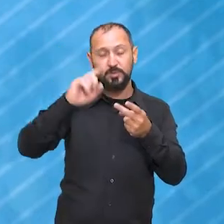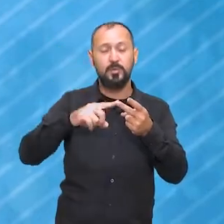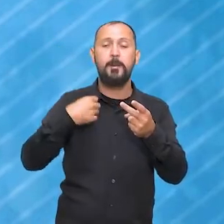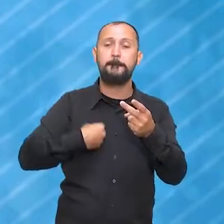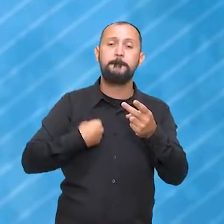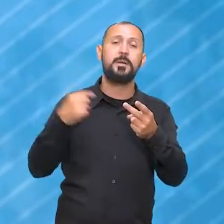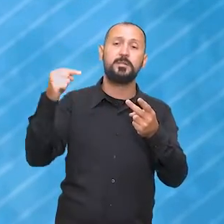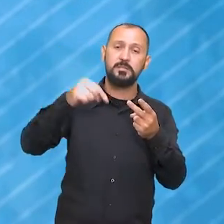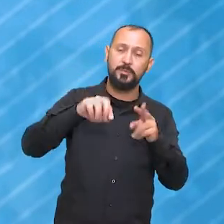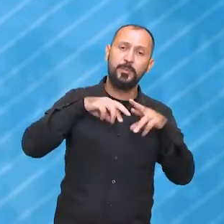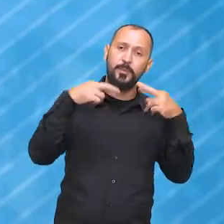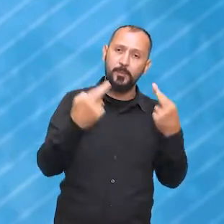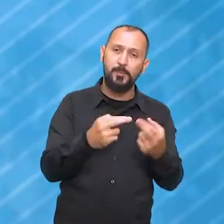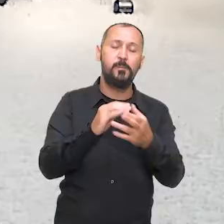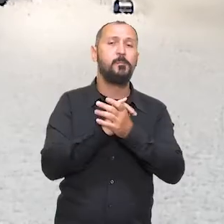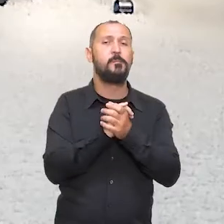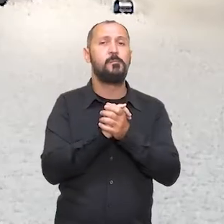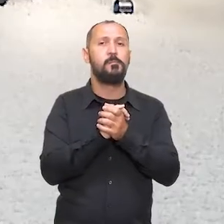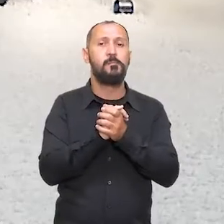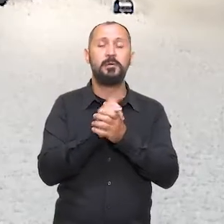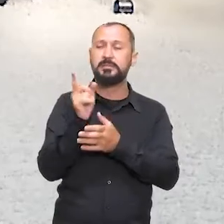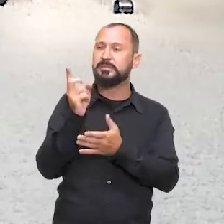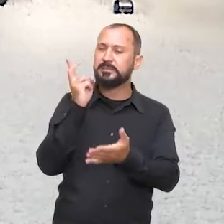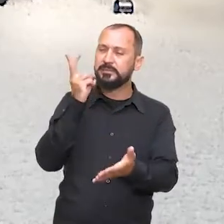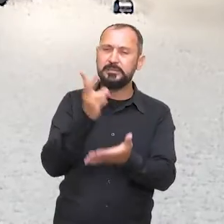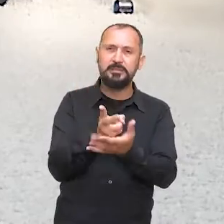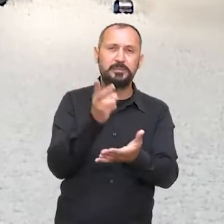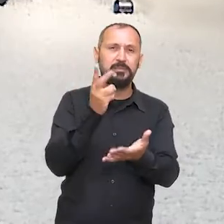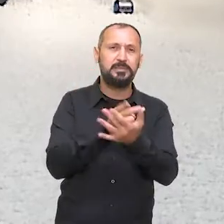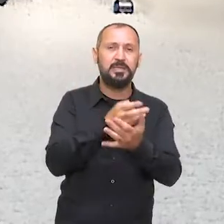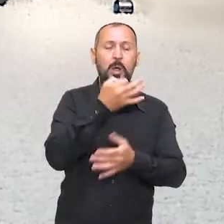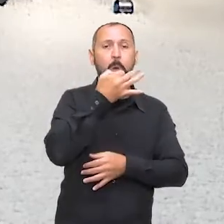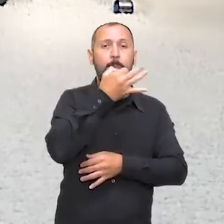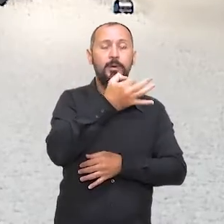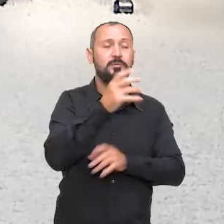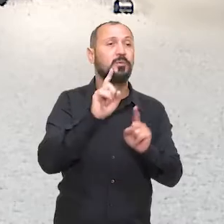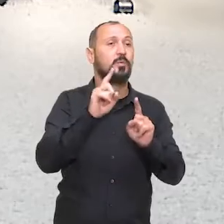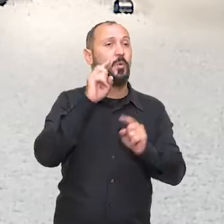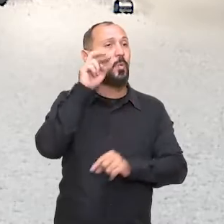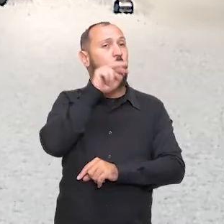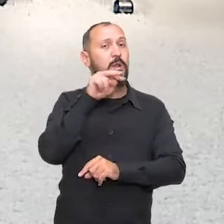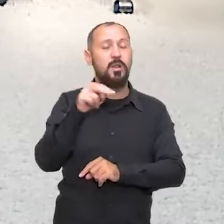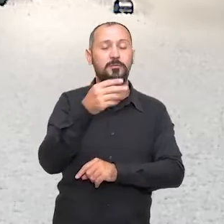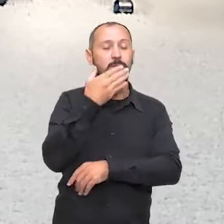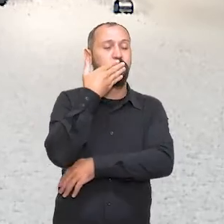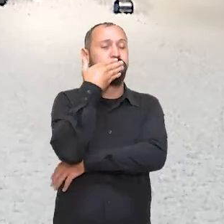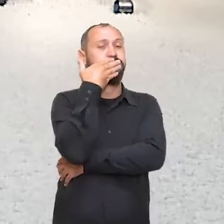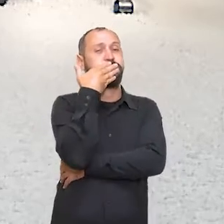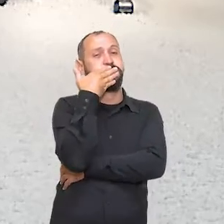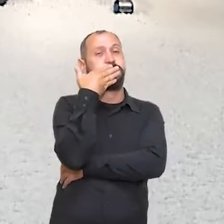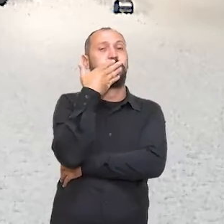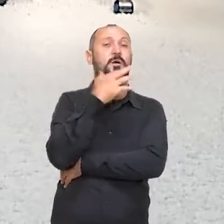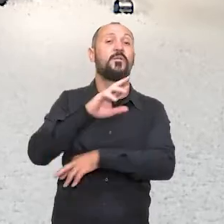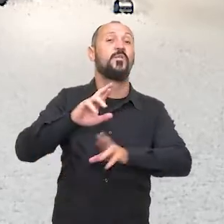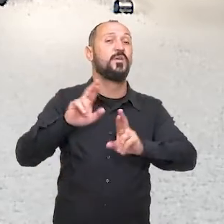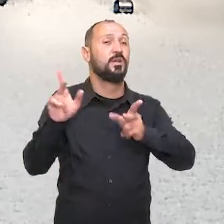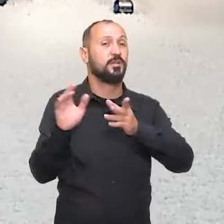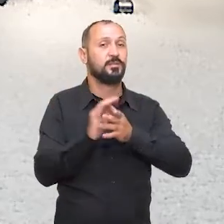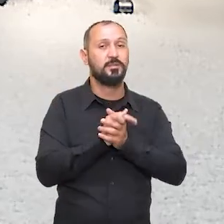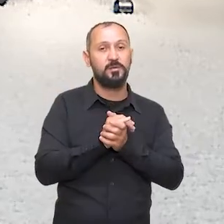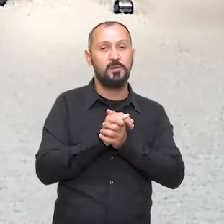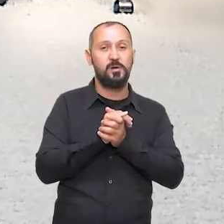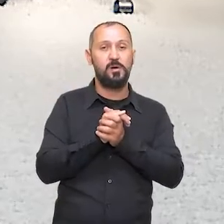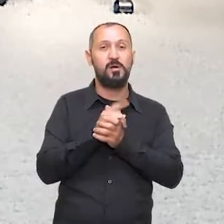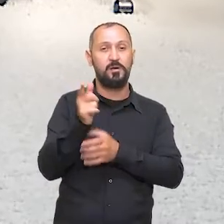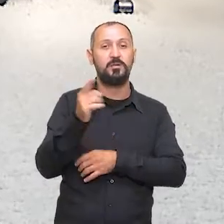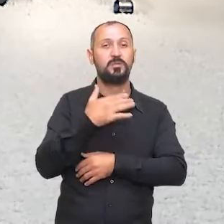da OAB que participam das nossas reuniões, e eles sempre trazem um olhar, e não é um olhar de deboche, muito pelo